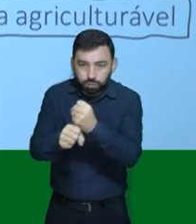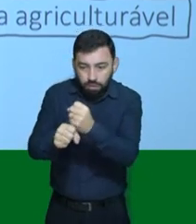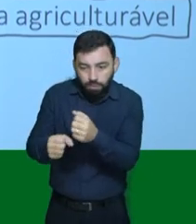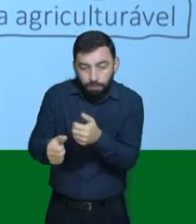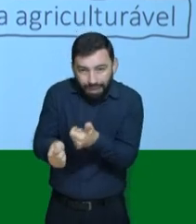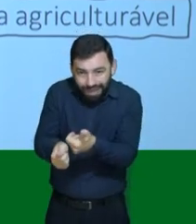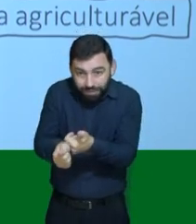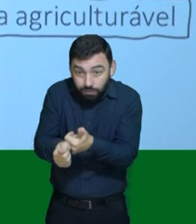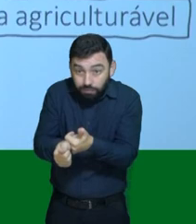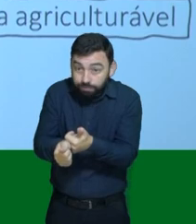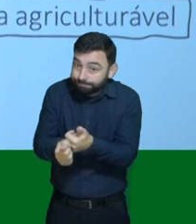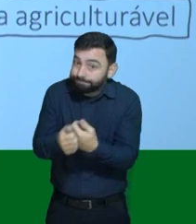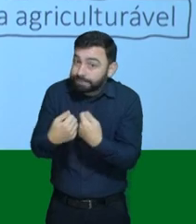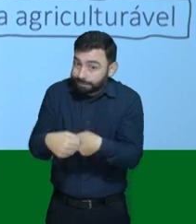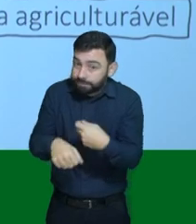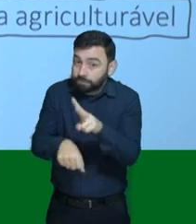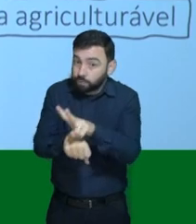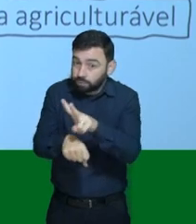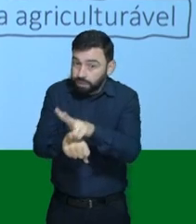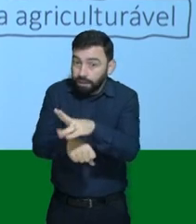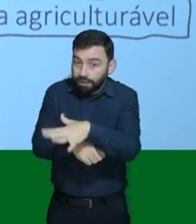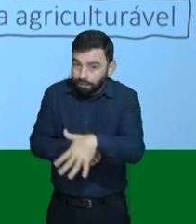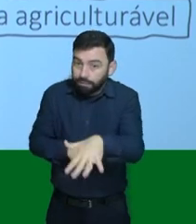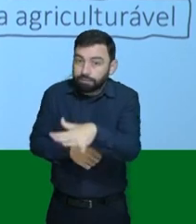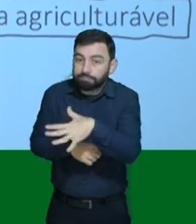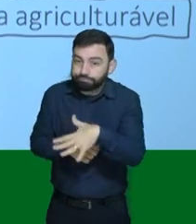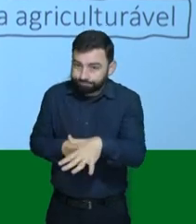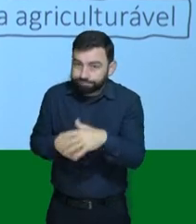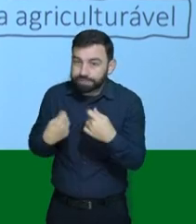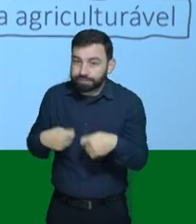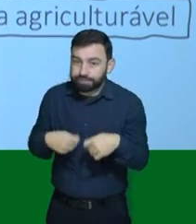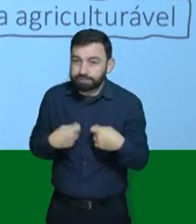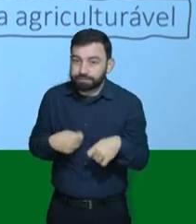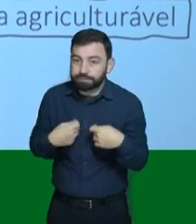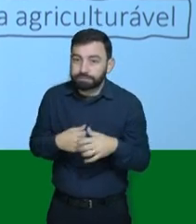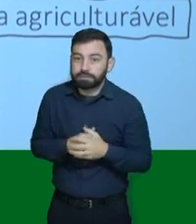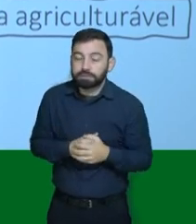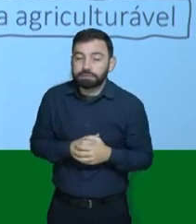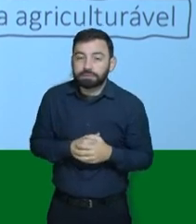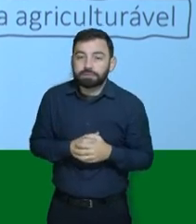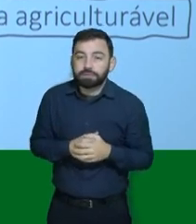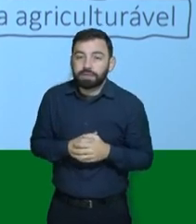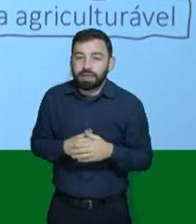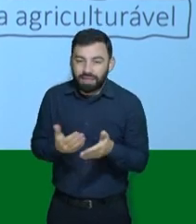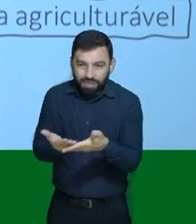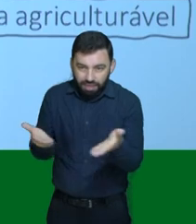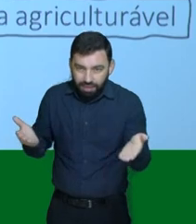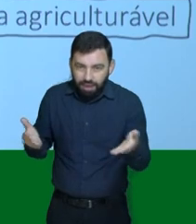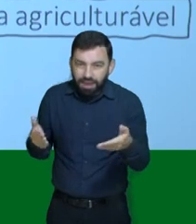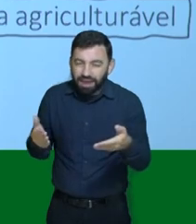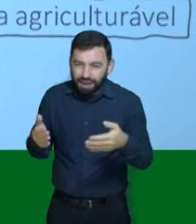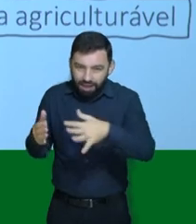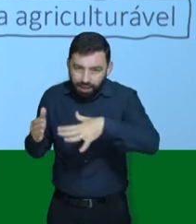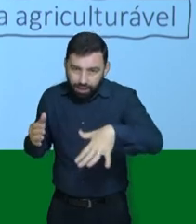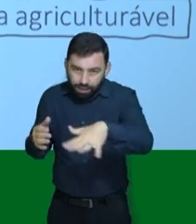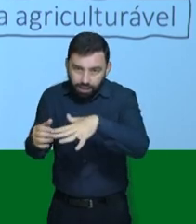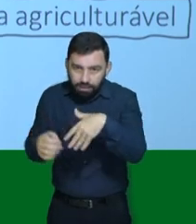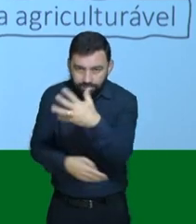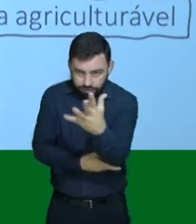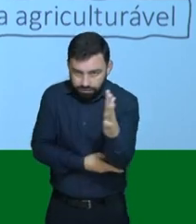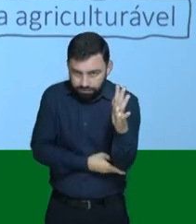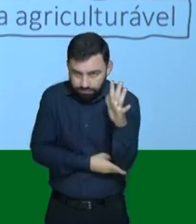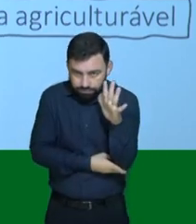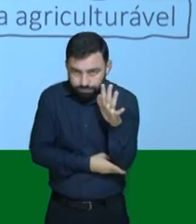perto, a gente tem que começar a preservar essas áreas, certo? Porque essas áreas aqui, olha, de vegetação